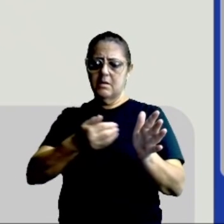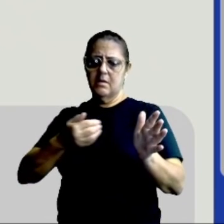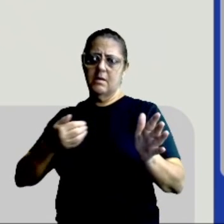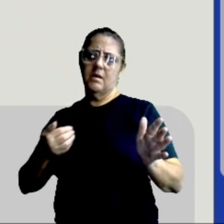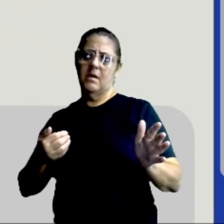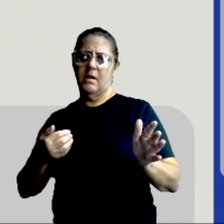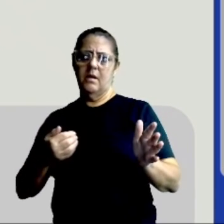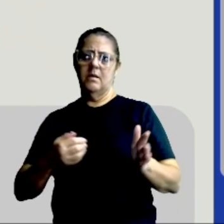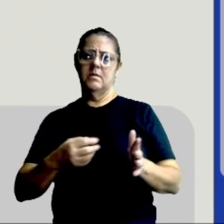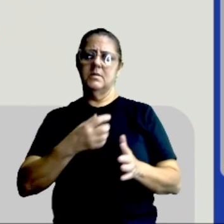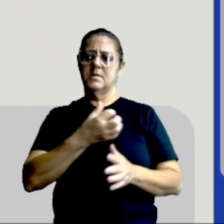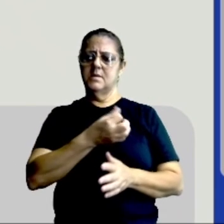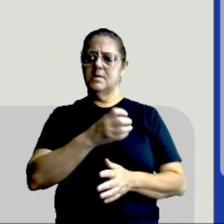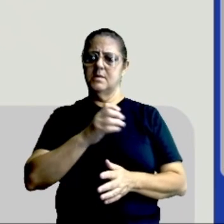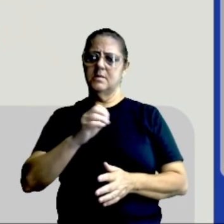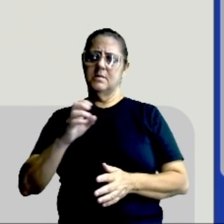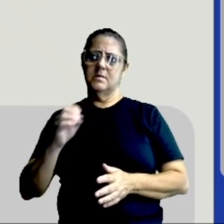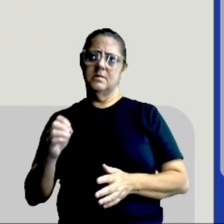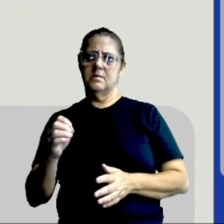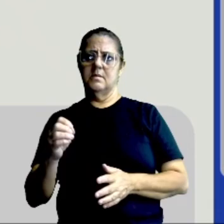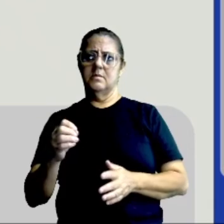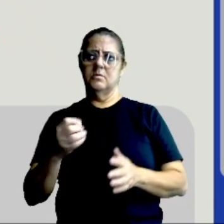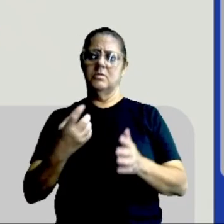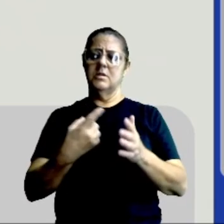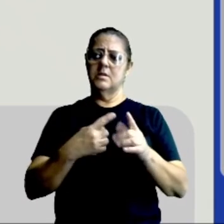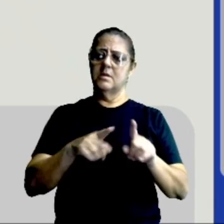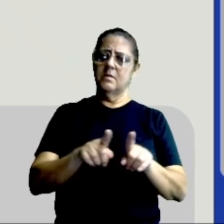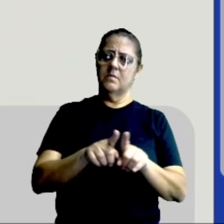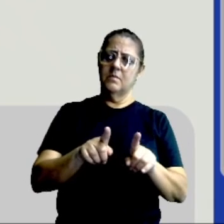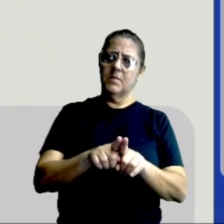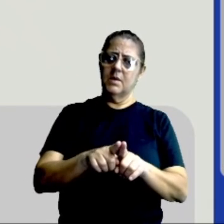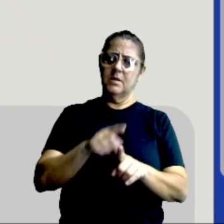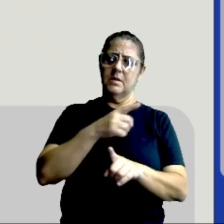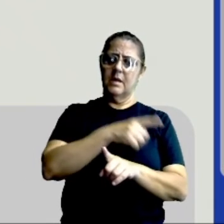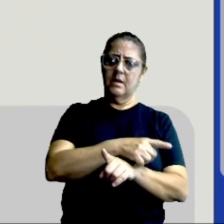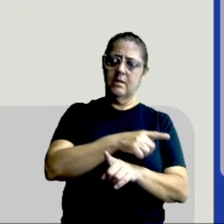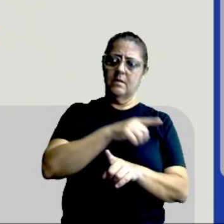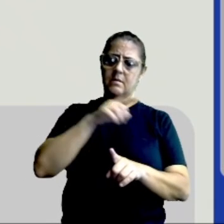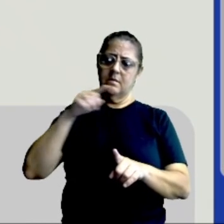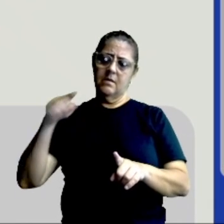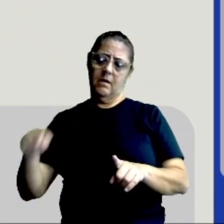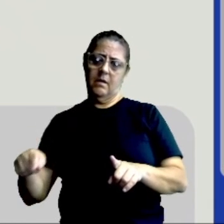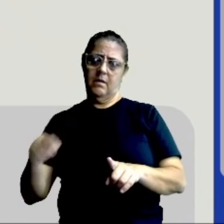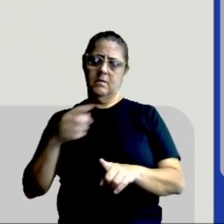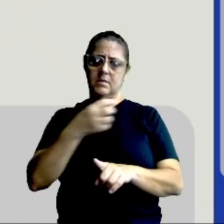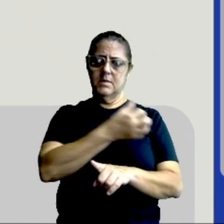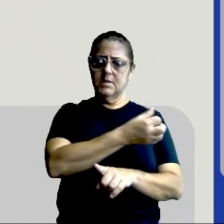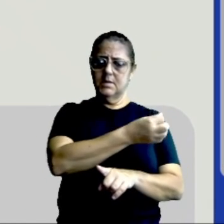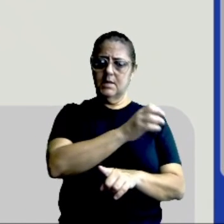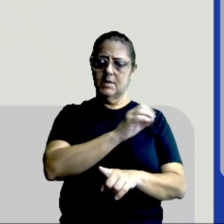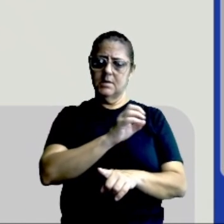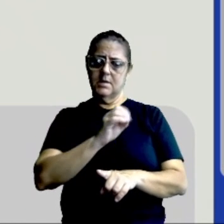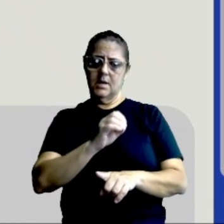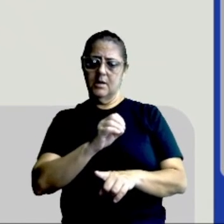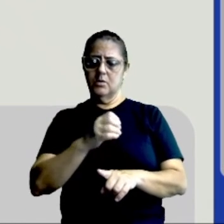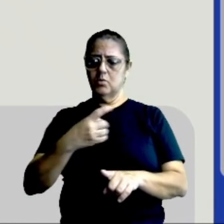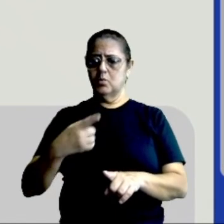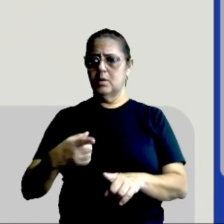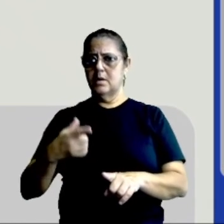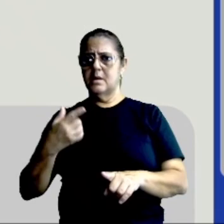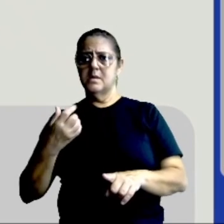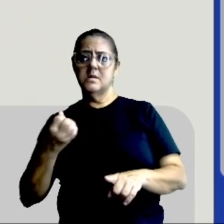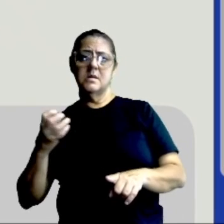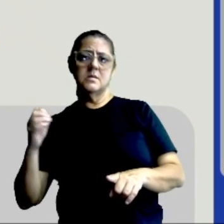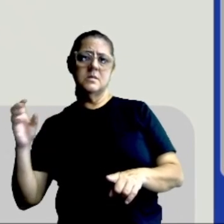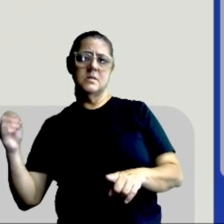Então, tirei 600 quilos daqui, tirei 600 quilos daqui também, ó. Então, menos 600, menos 600. Fazendo